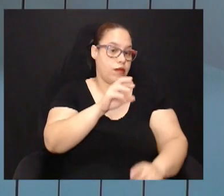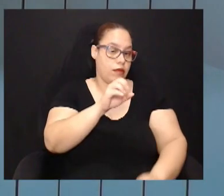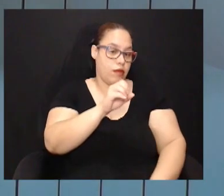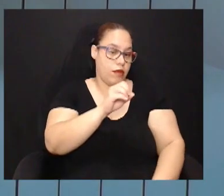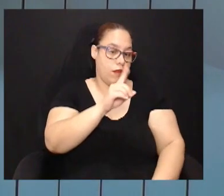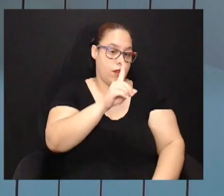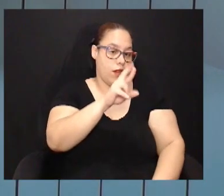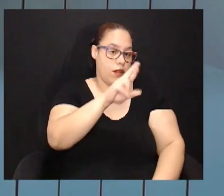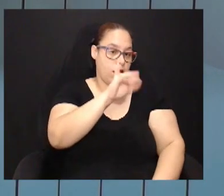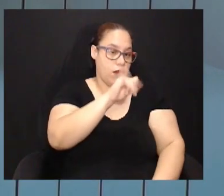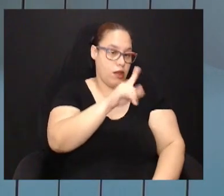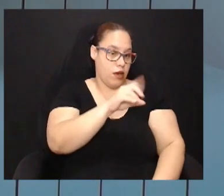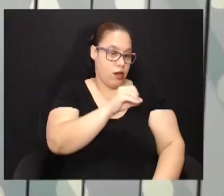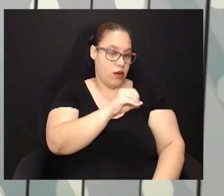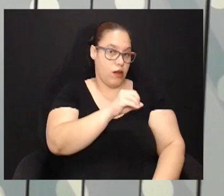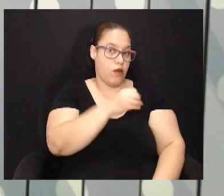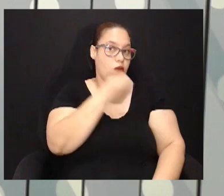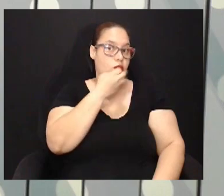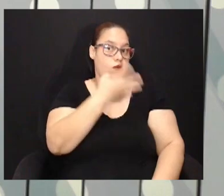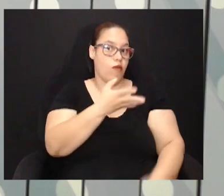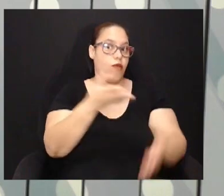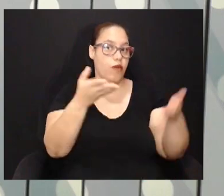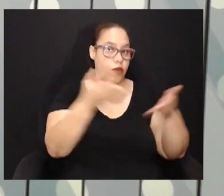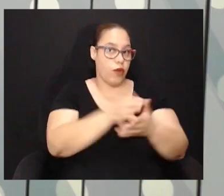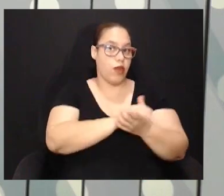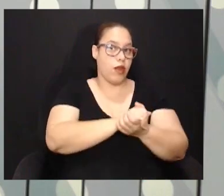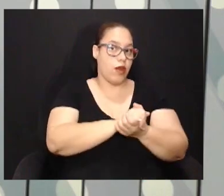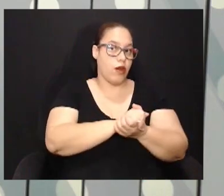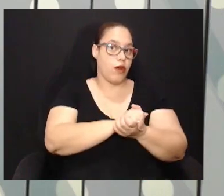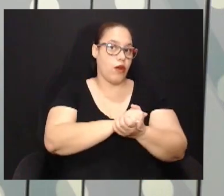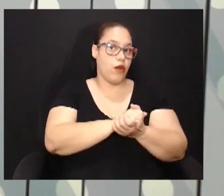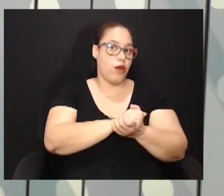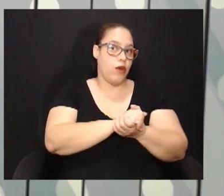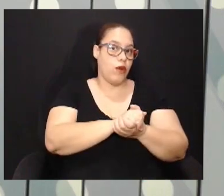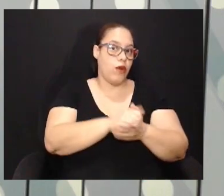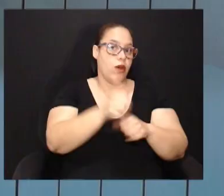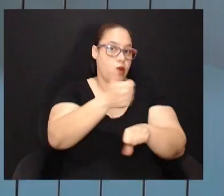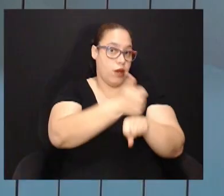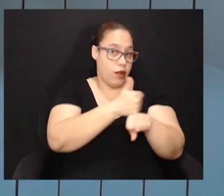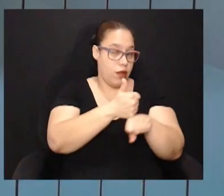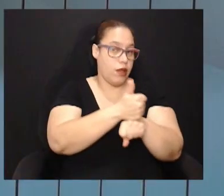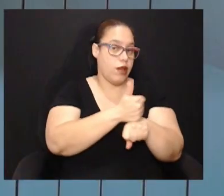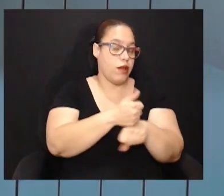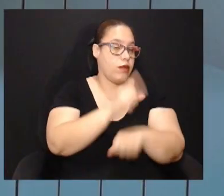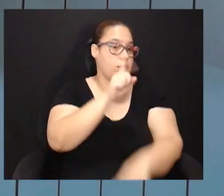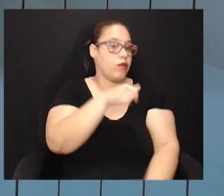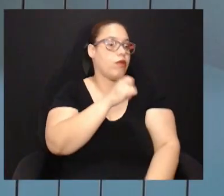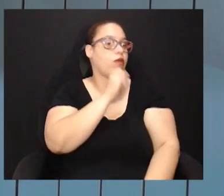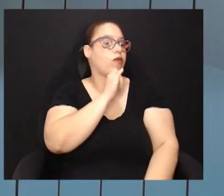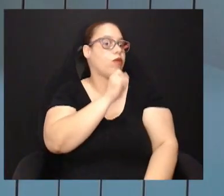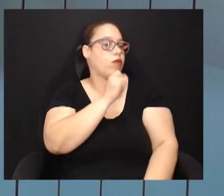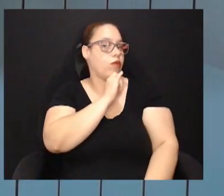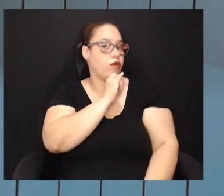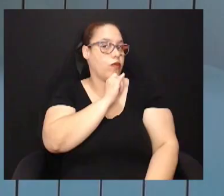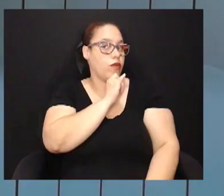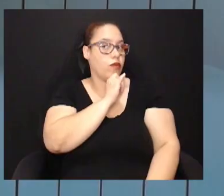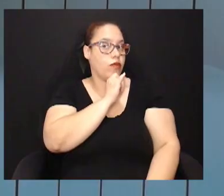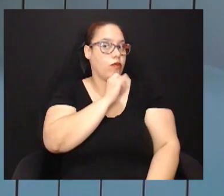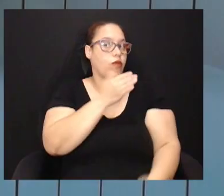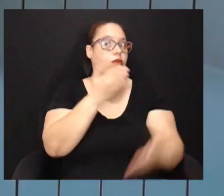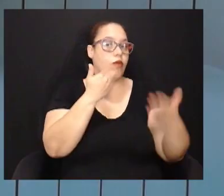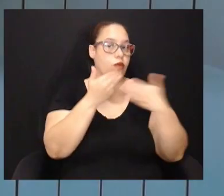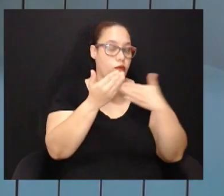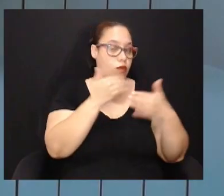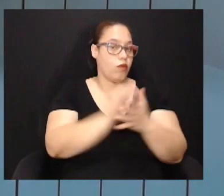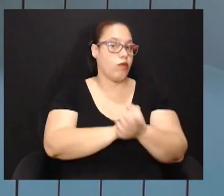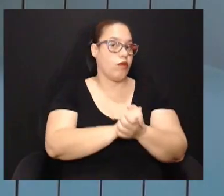então, Rodrigo. Bom, a gente vai falar um pouquinho também agora sobre essa questão dos profissionais, né? Por exemplo,